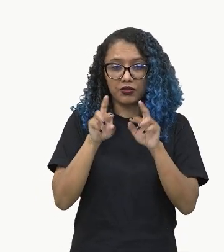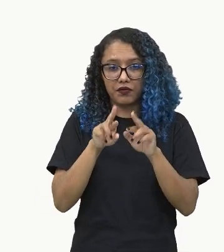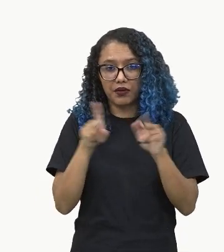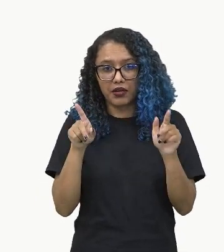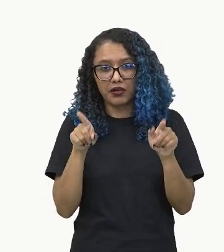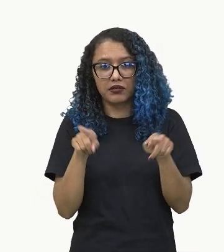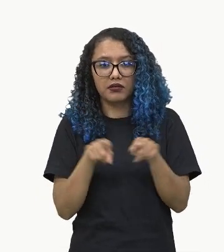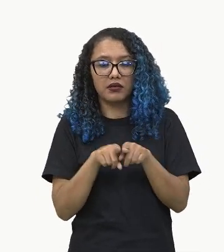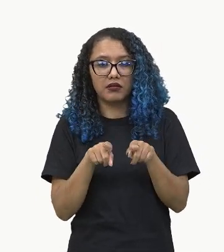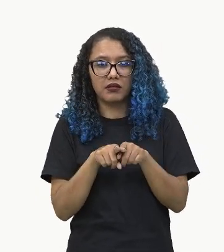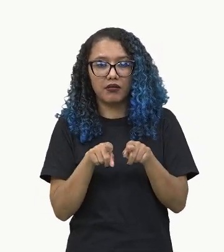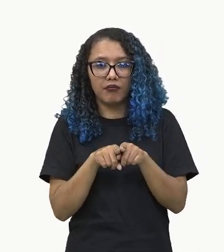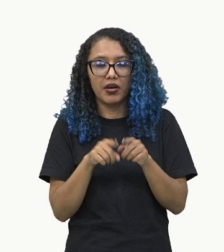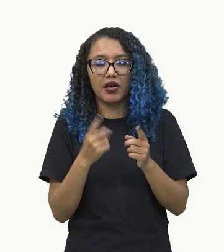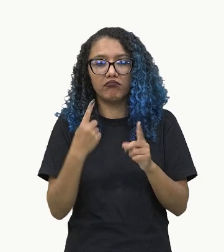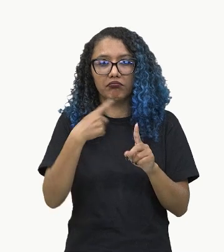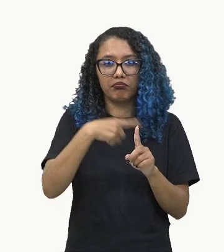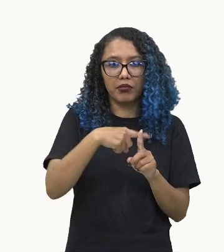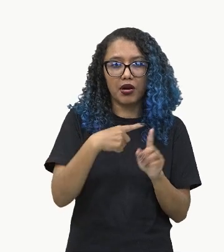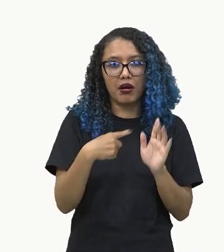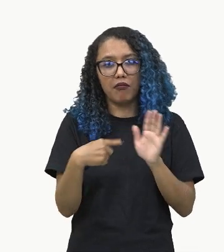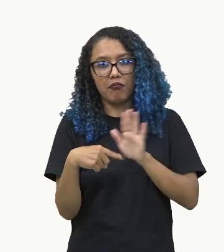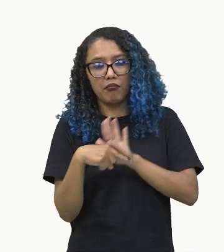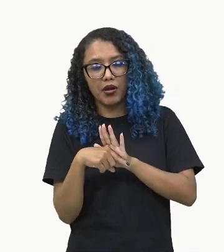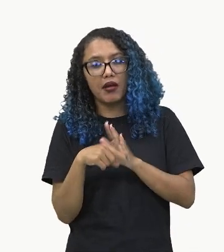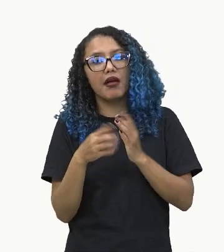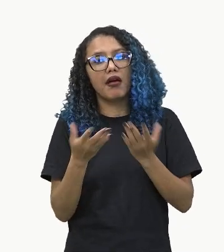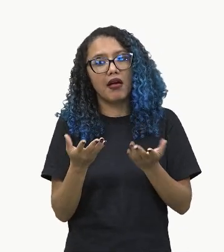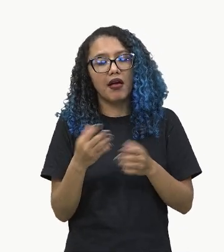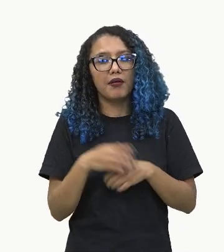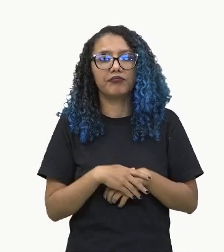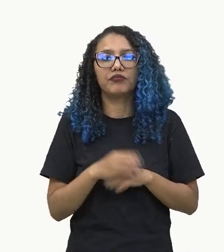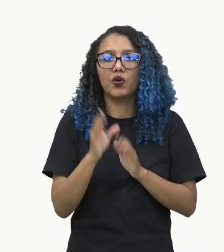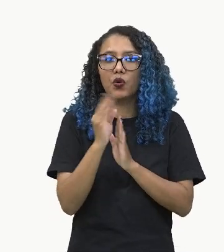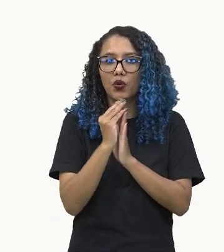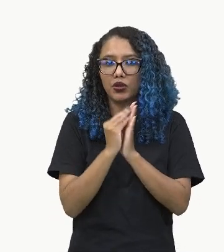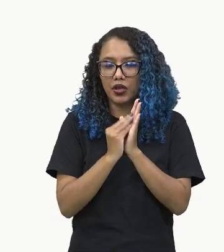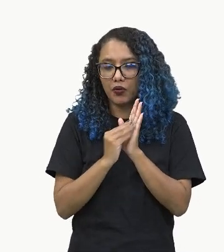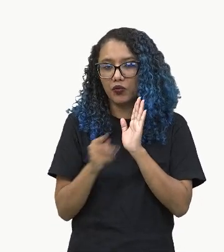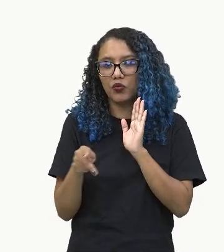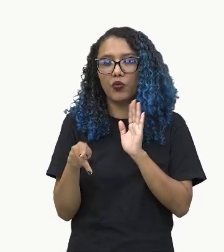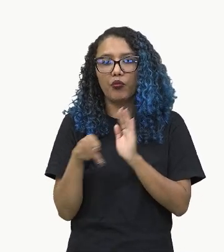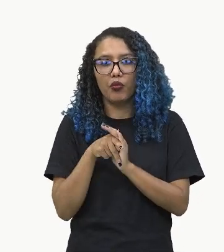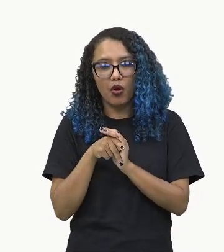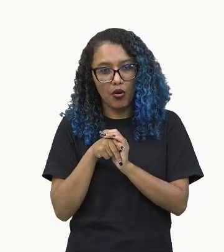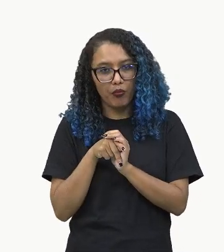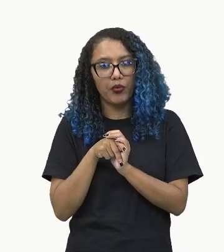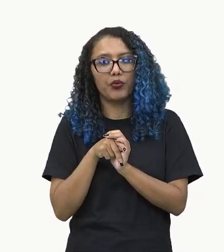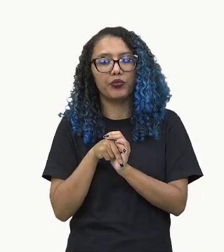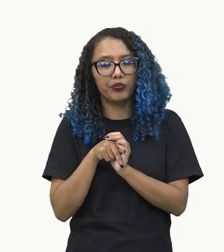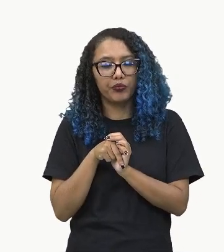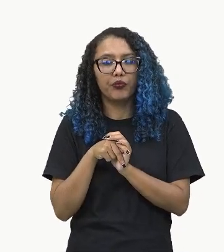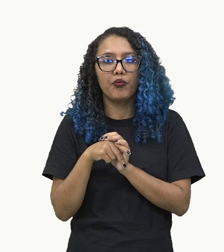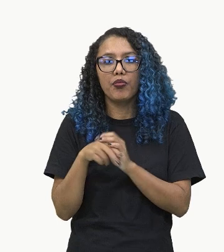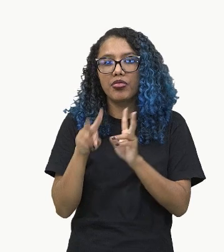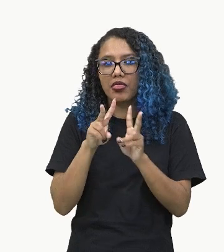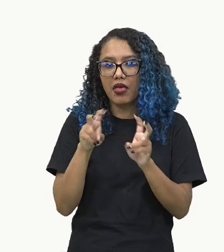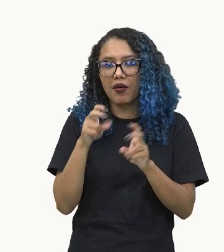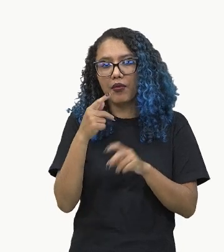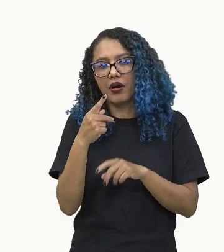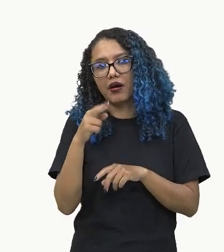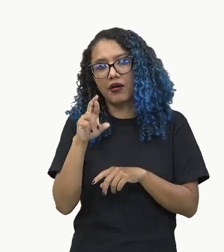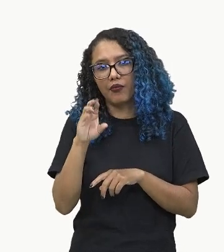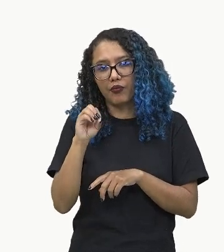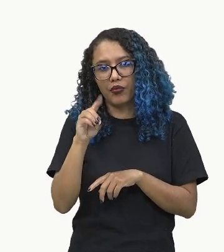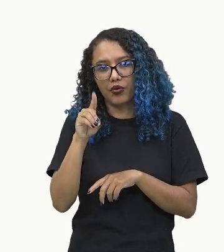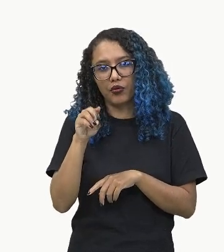quadrado da soma, o quadrado da diferença. Isso é o que a gente aprende em produtos notáveis, ok? Então, para